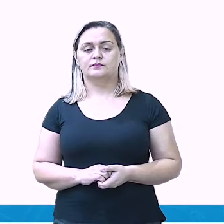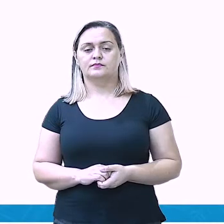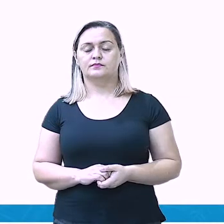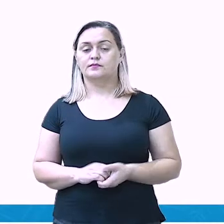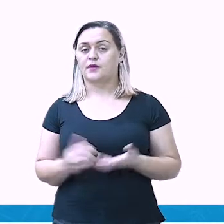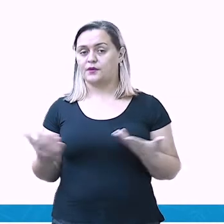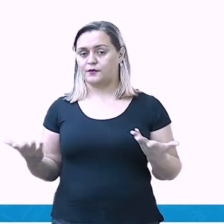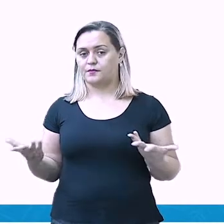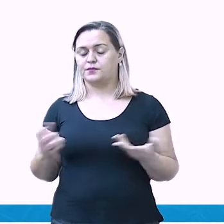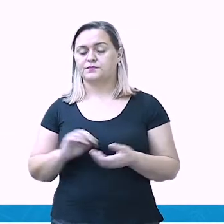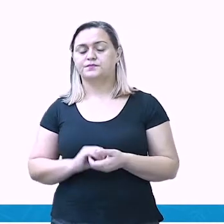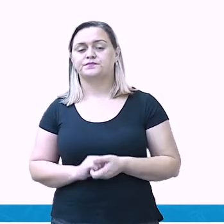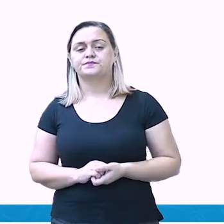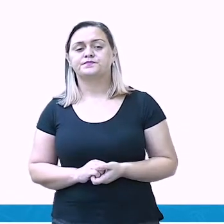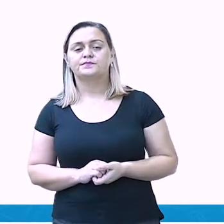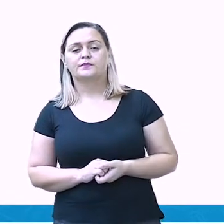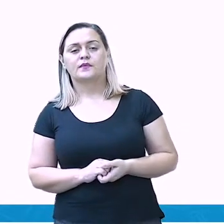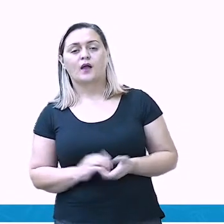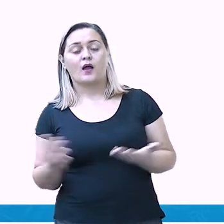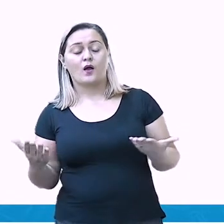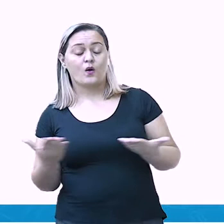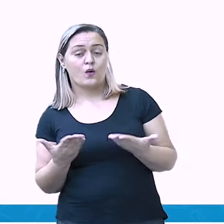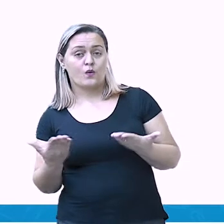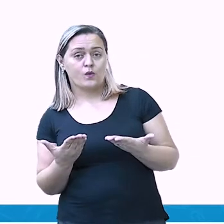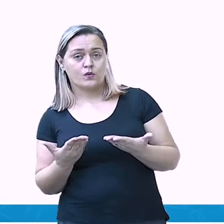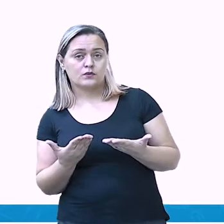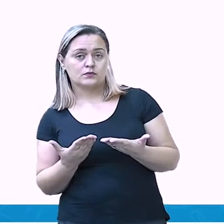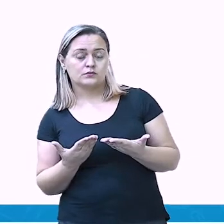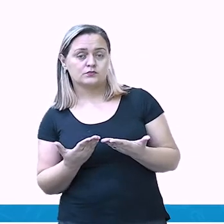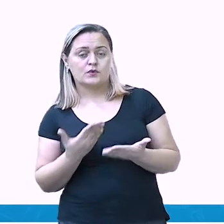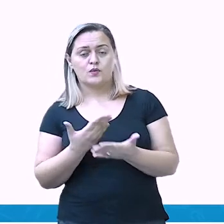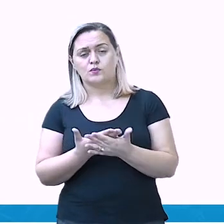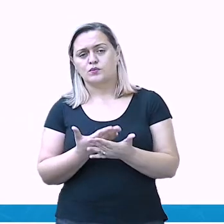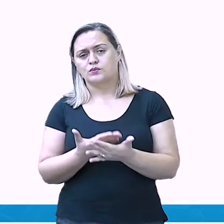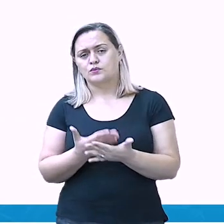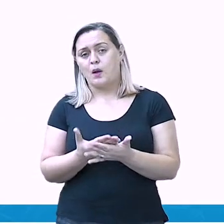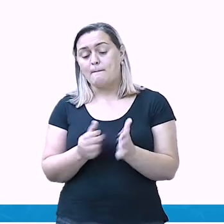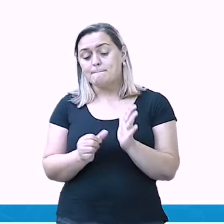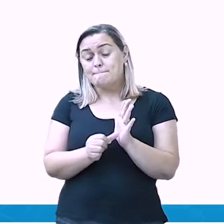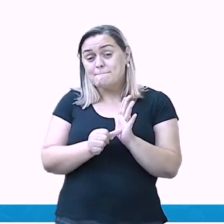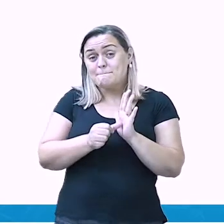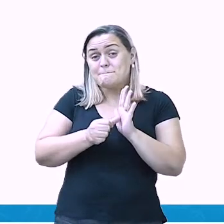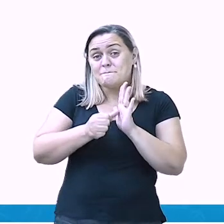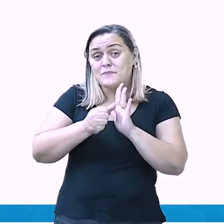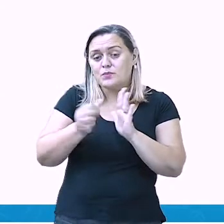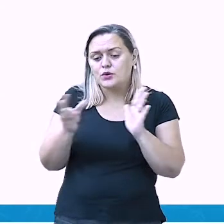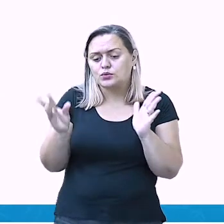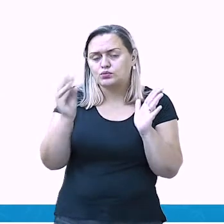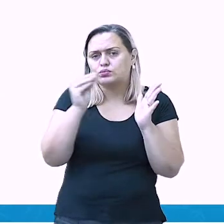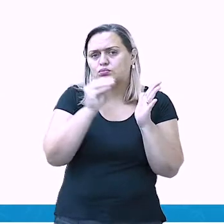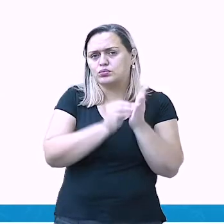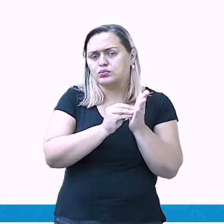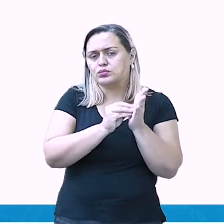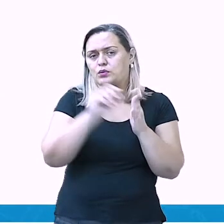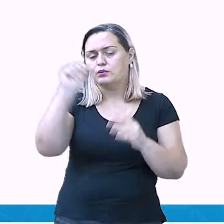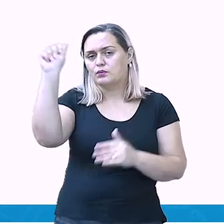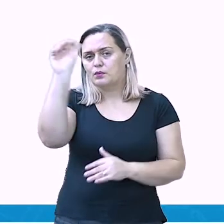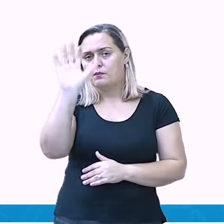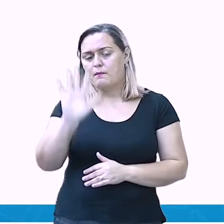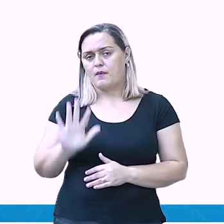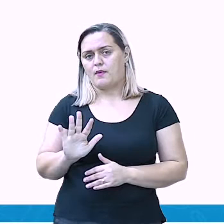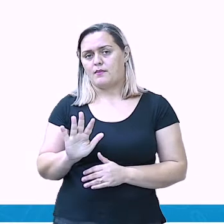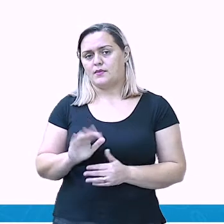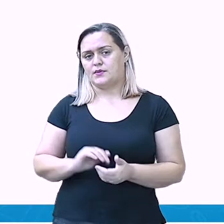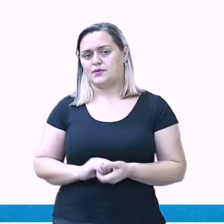então. Nós vamos falar agora sobre os primeiros registros dos mapas,